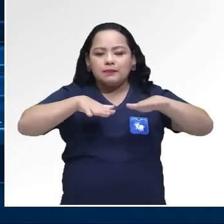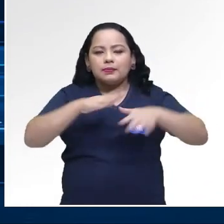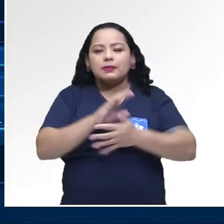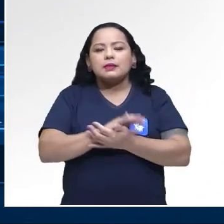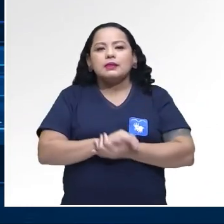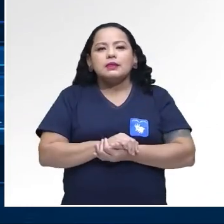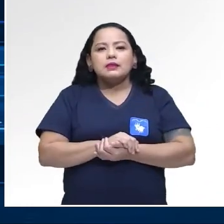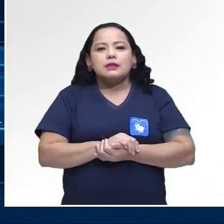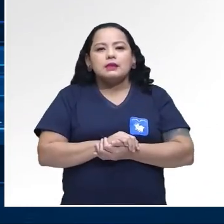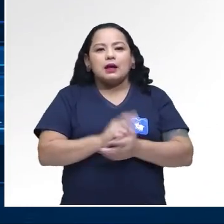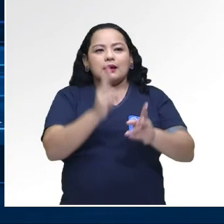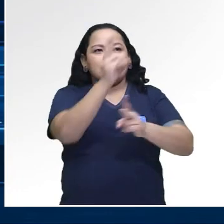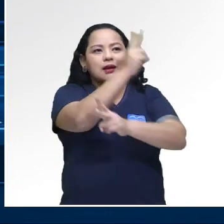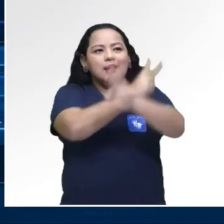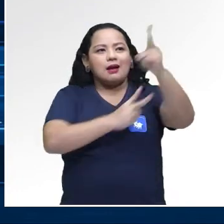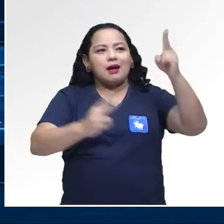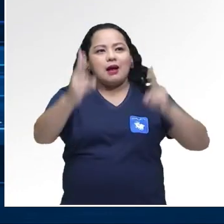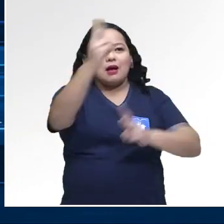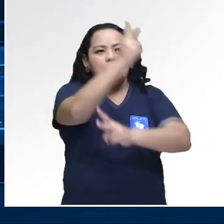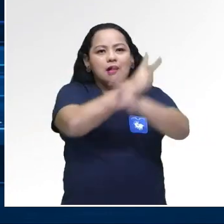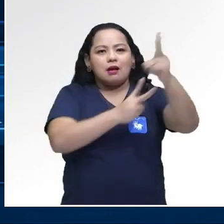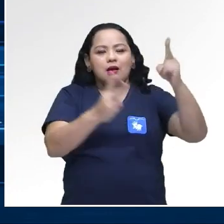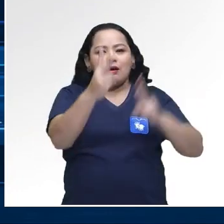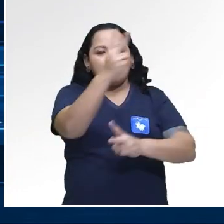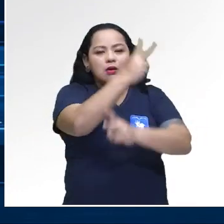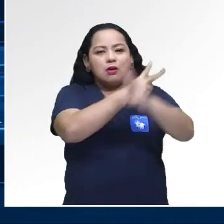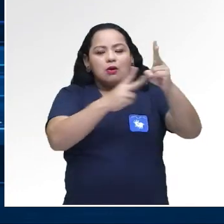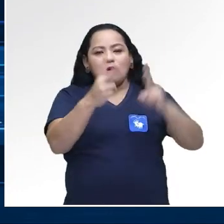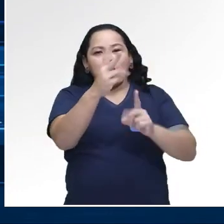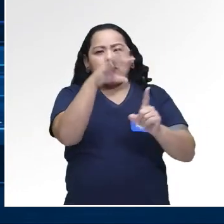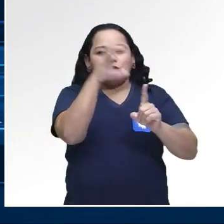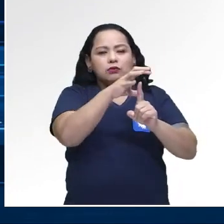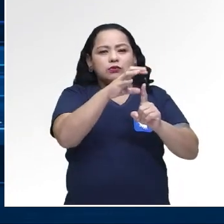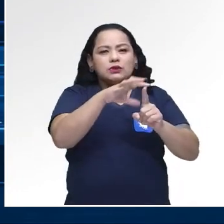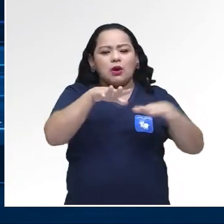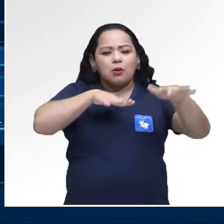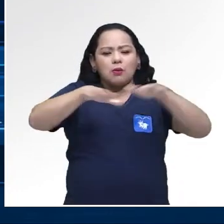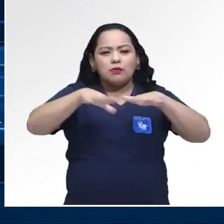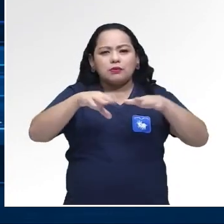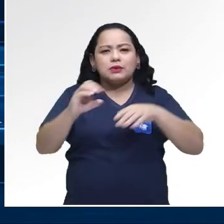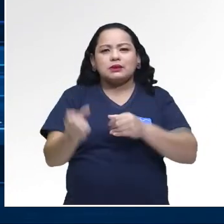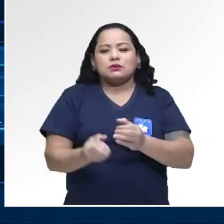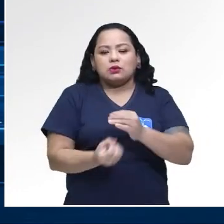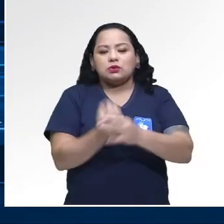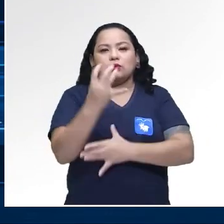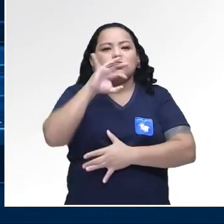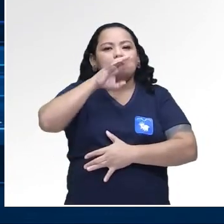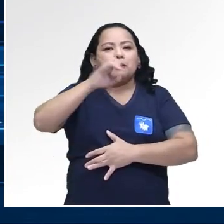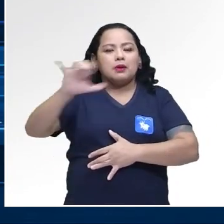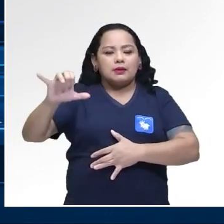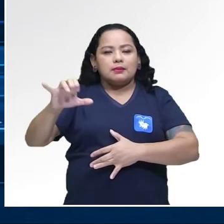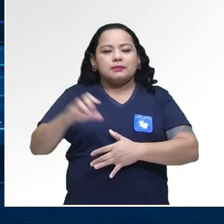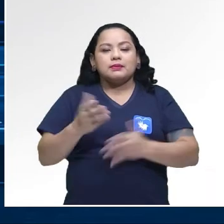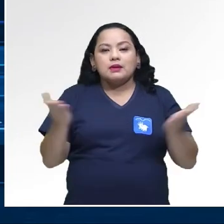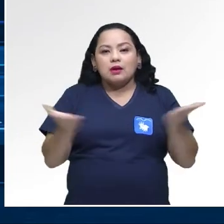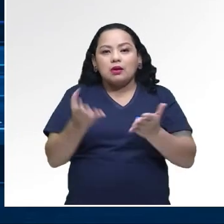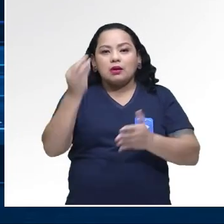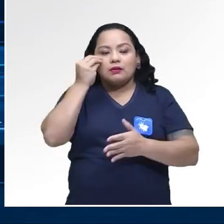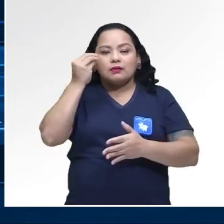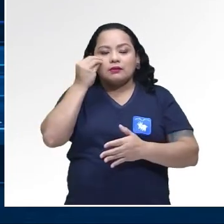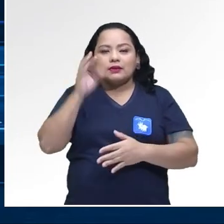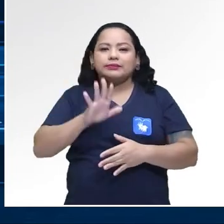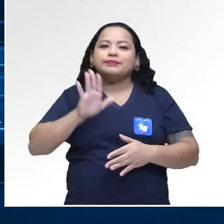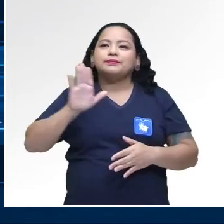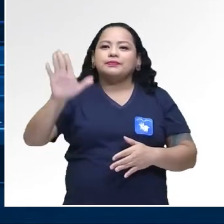da hélice, né, faz girar a turbina do gerador e transformar em energia elétrica. Né? Vamos observar aí na nossa